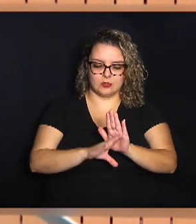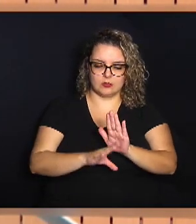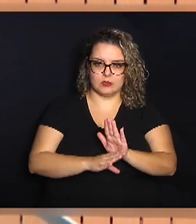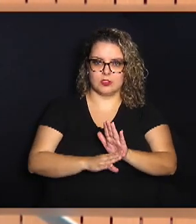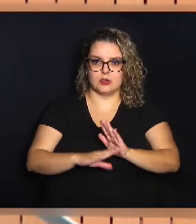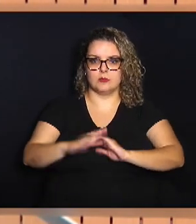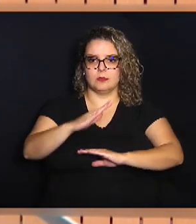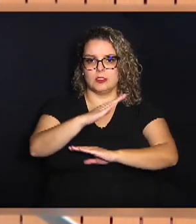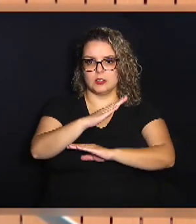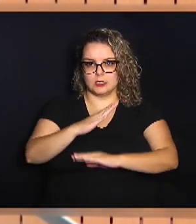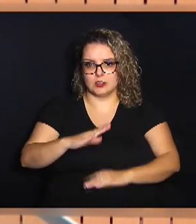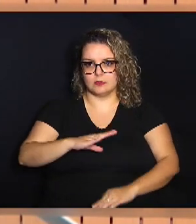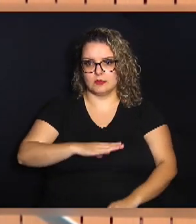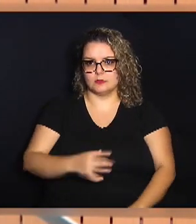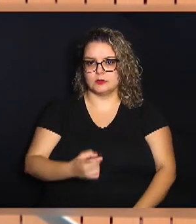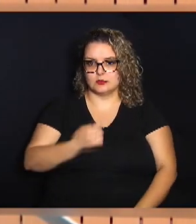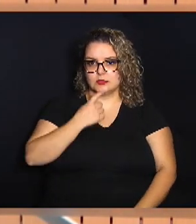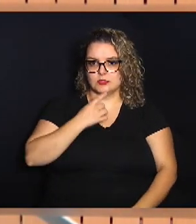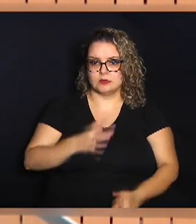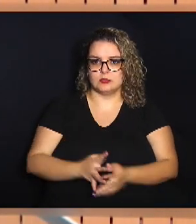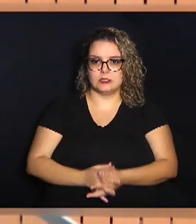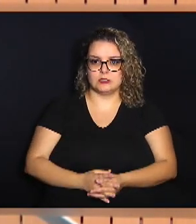Câmara Municipal de Campinas.